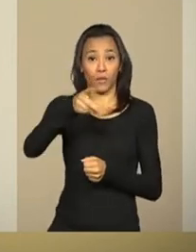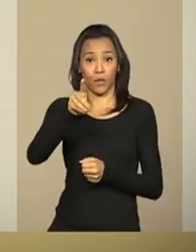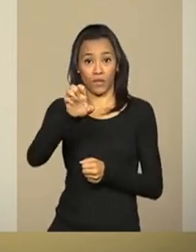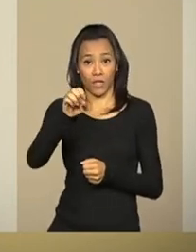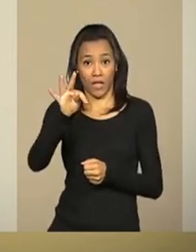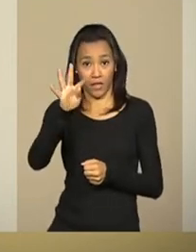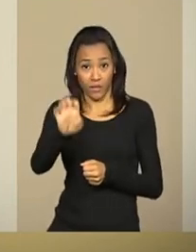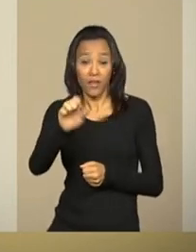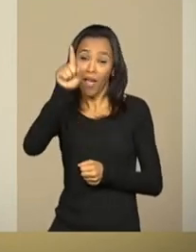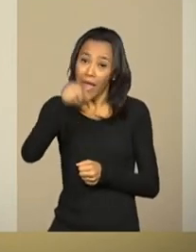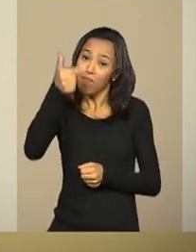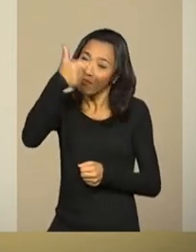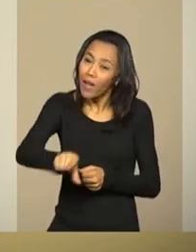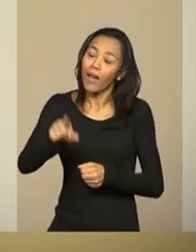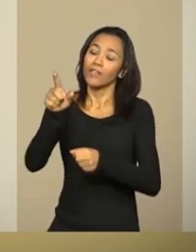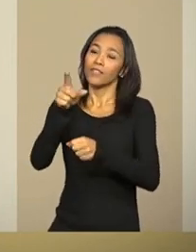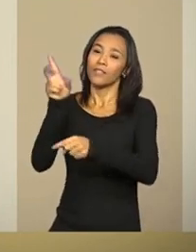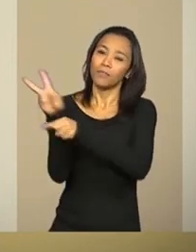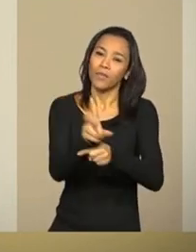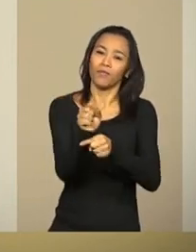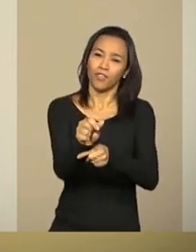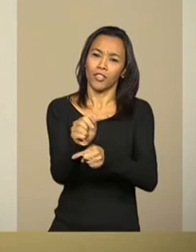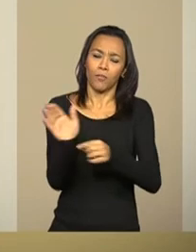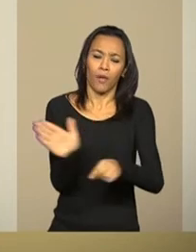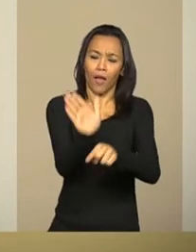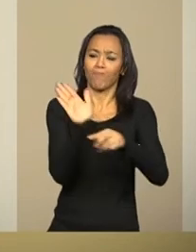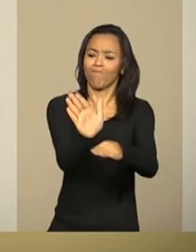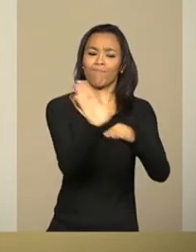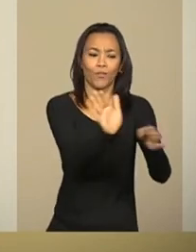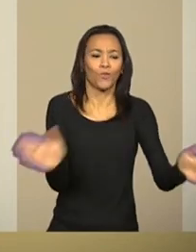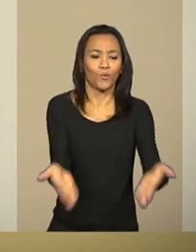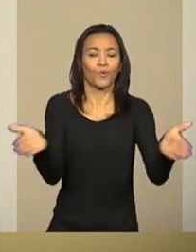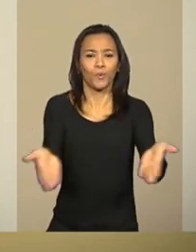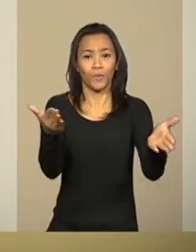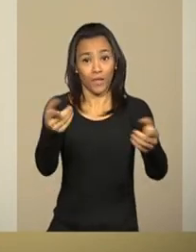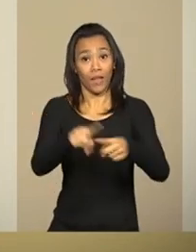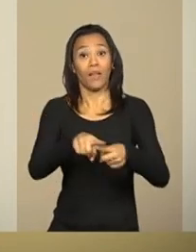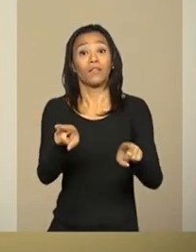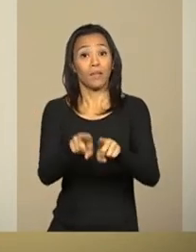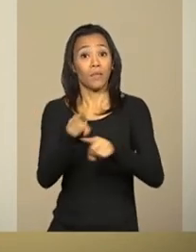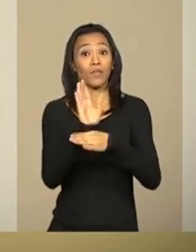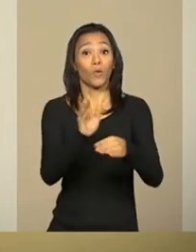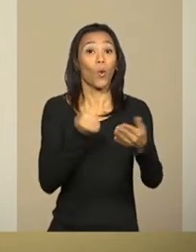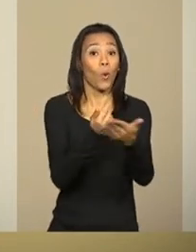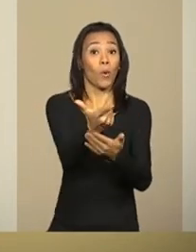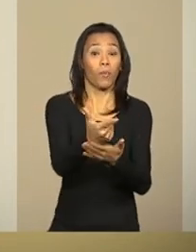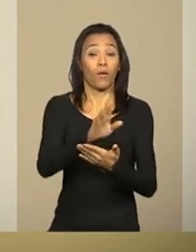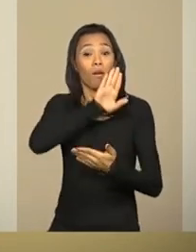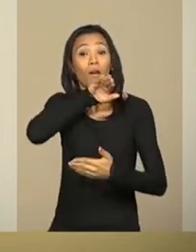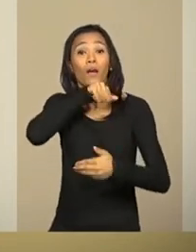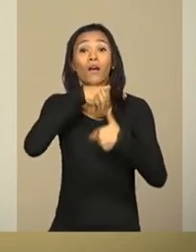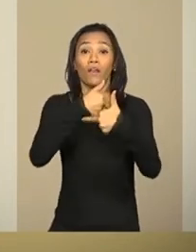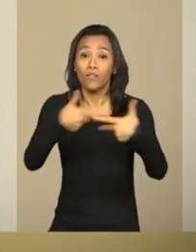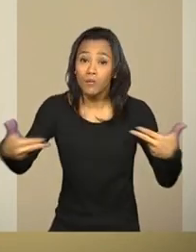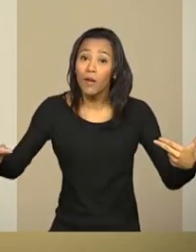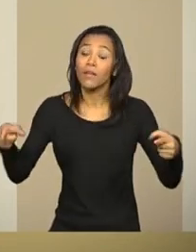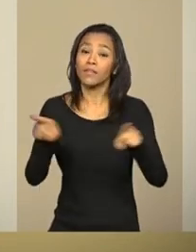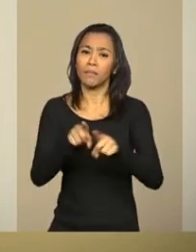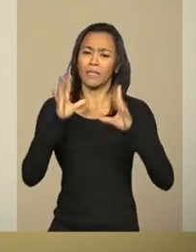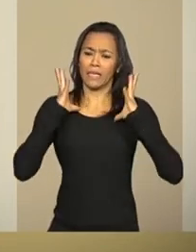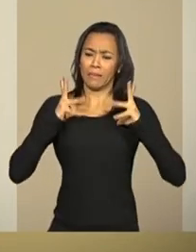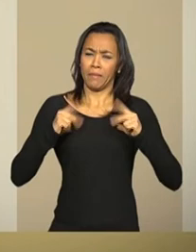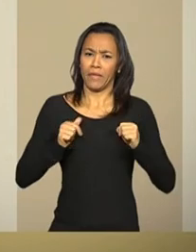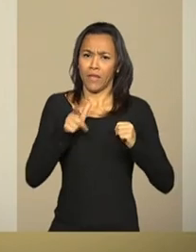crédito para investimento nas propriedades, para recuperar os rebanhos, ou seja, para compra de animais, para limpeza de